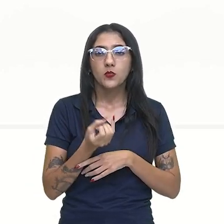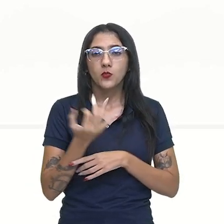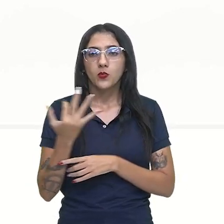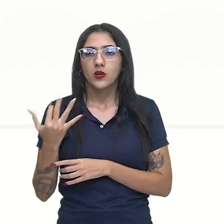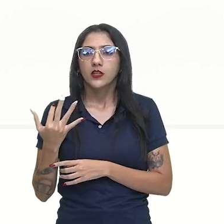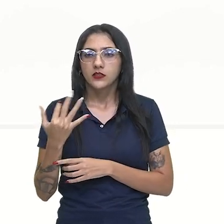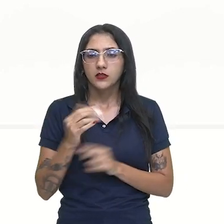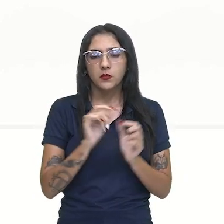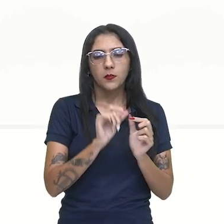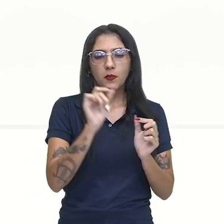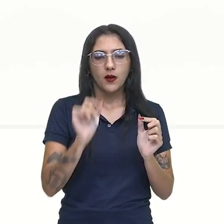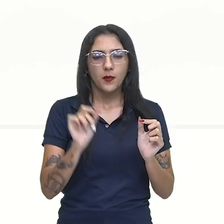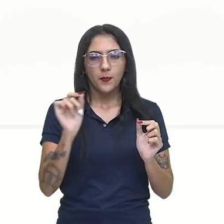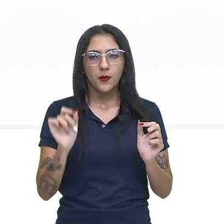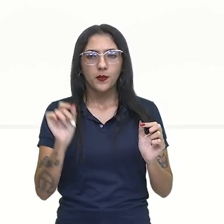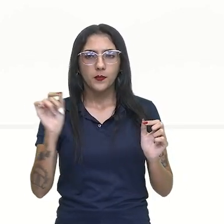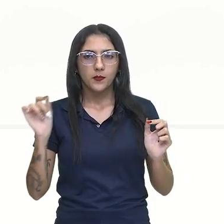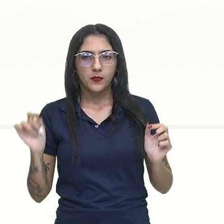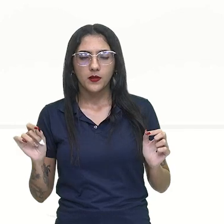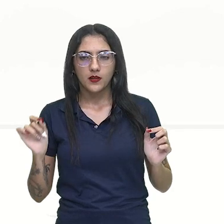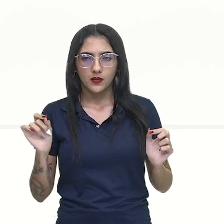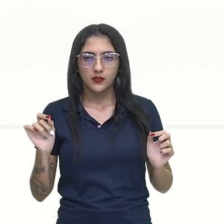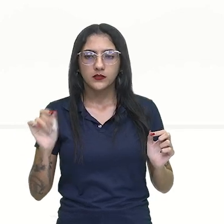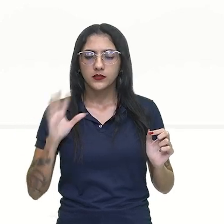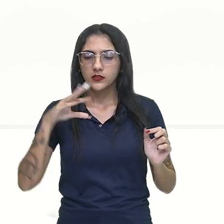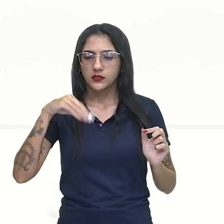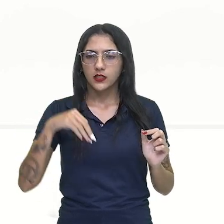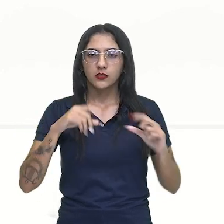serão puladas, né? Serão aí